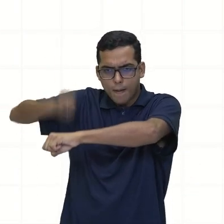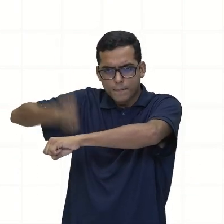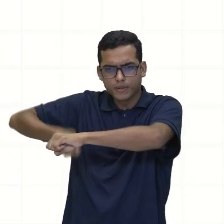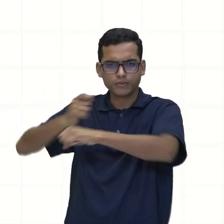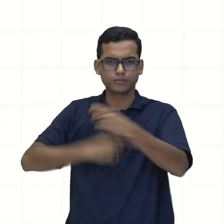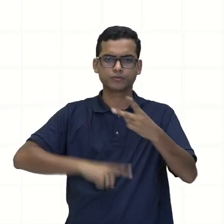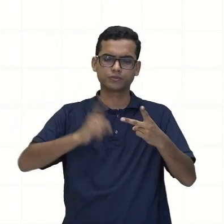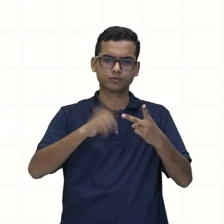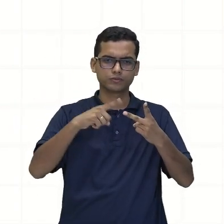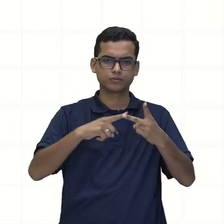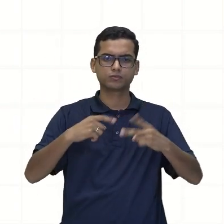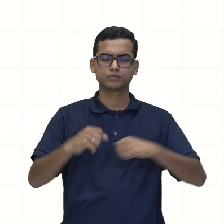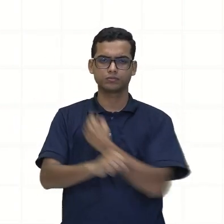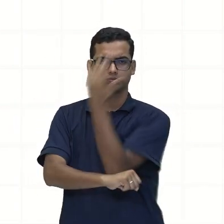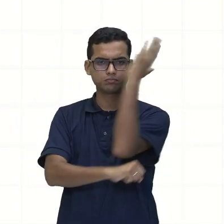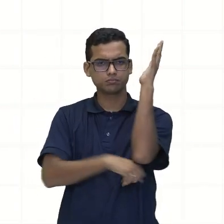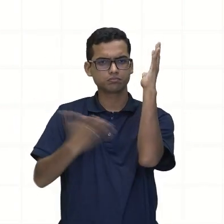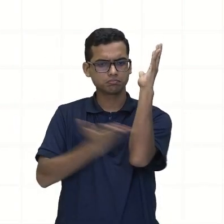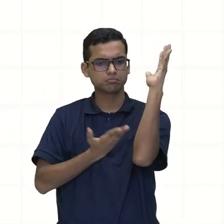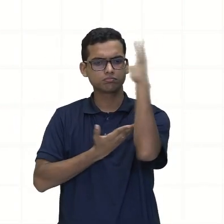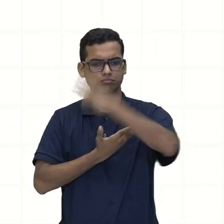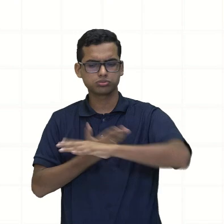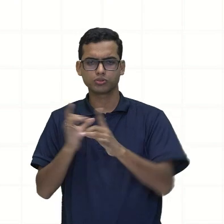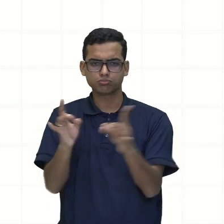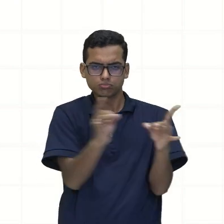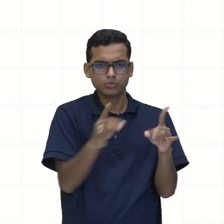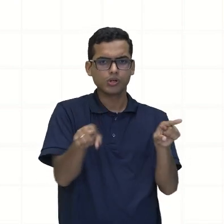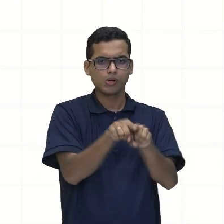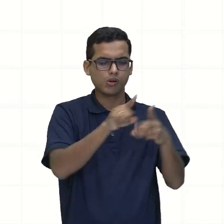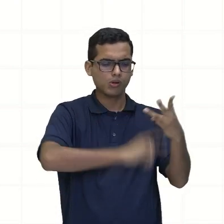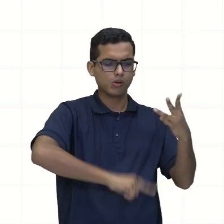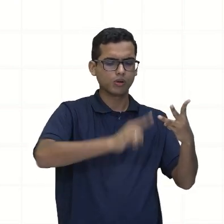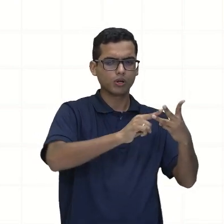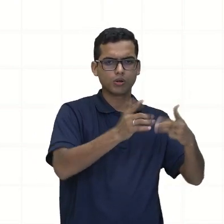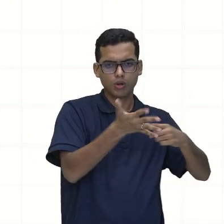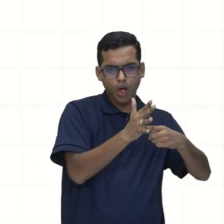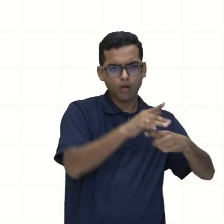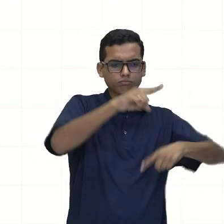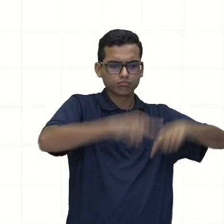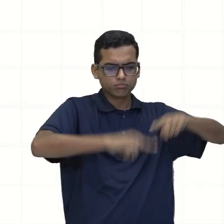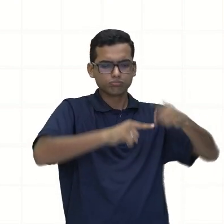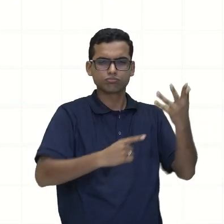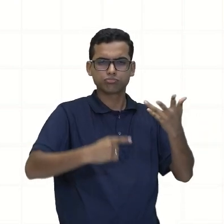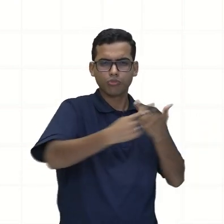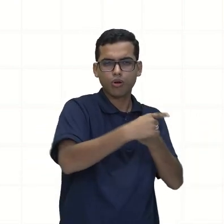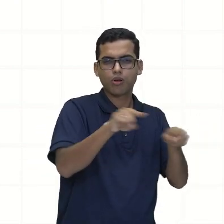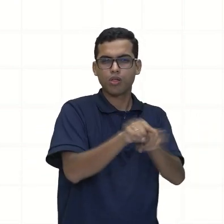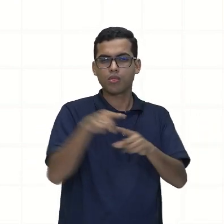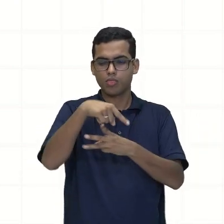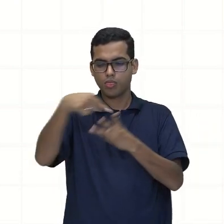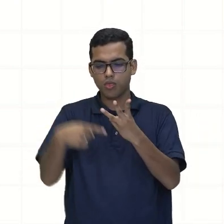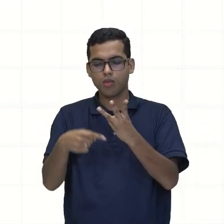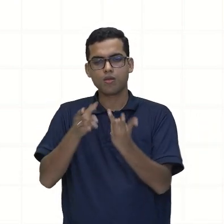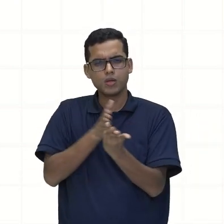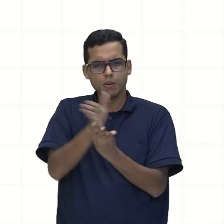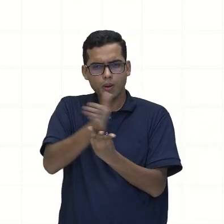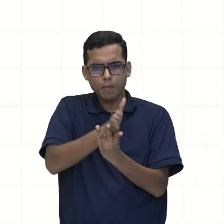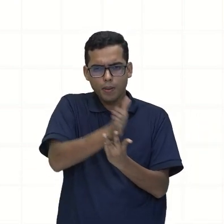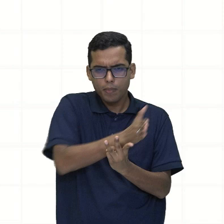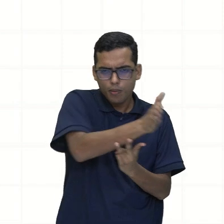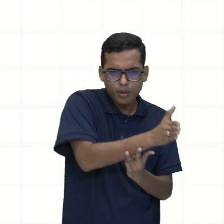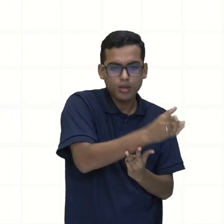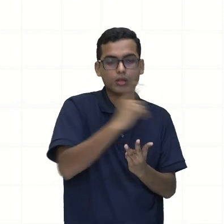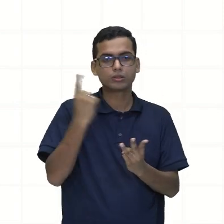setor de madeira e de máquinas e equipamentos. Então, cada pontinho identificado